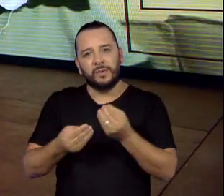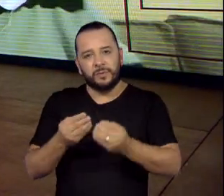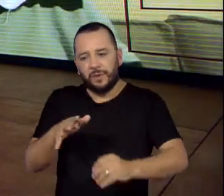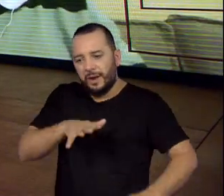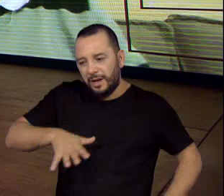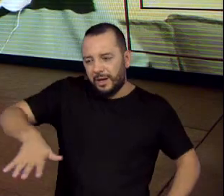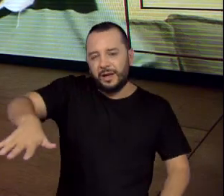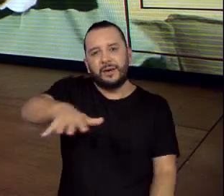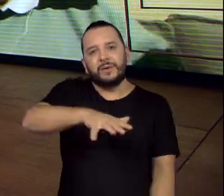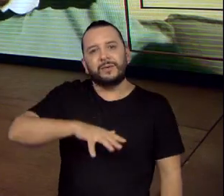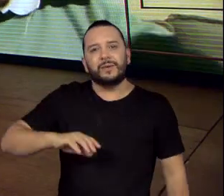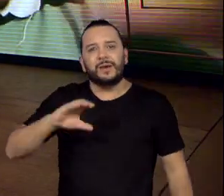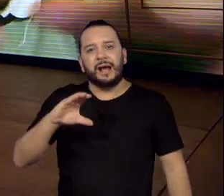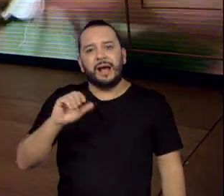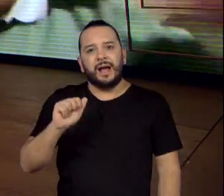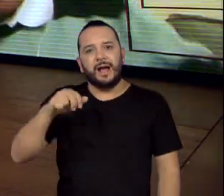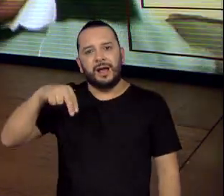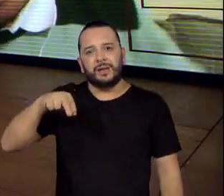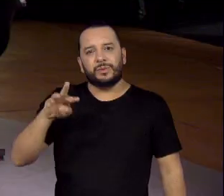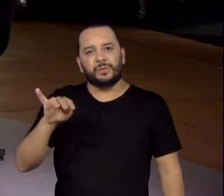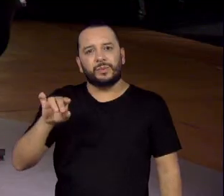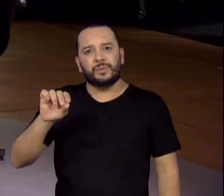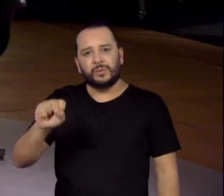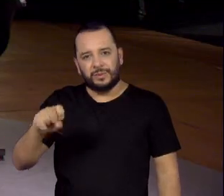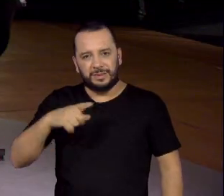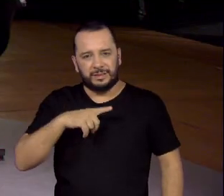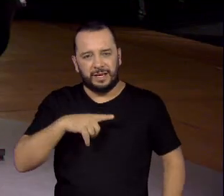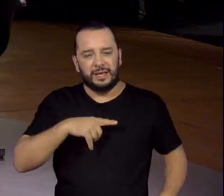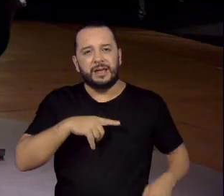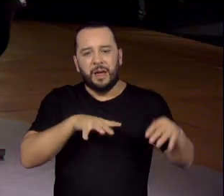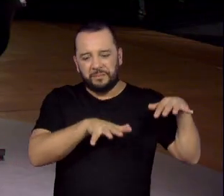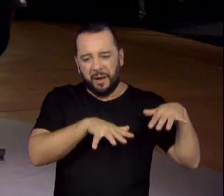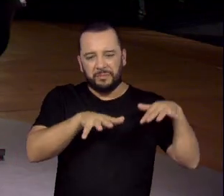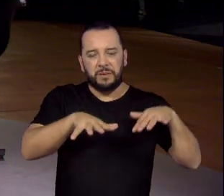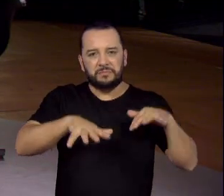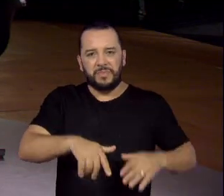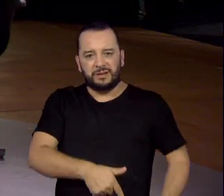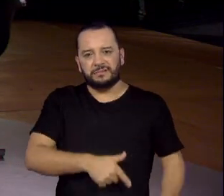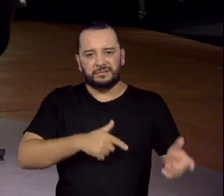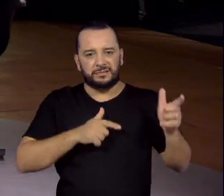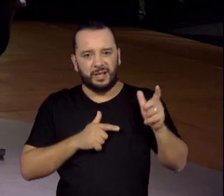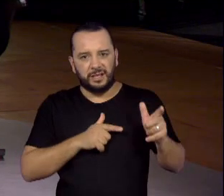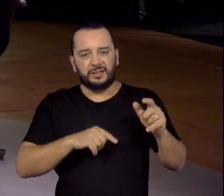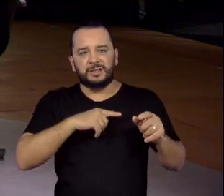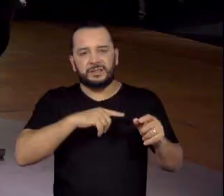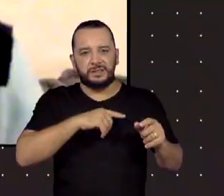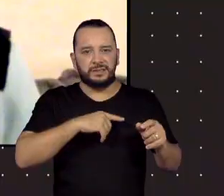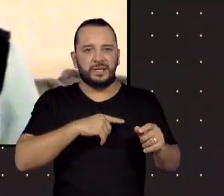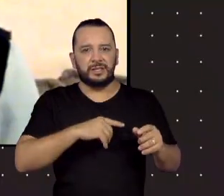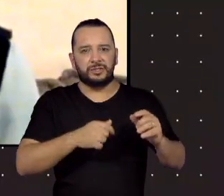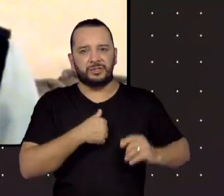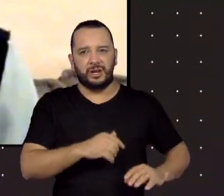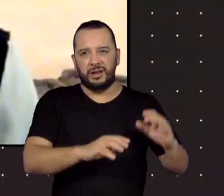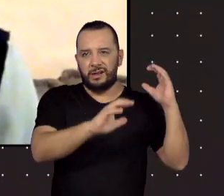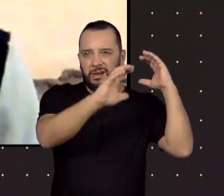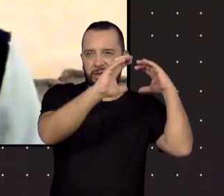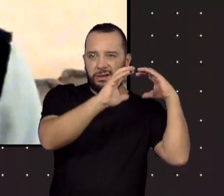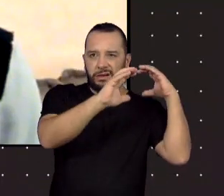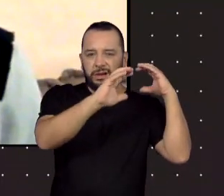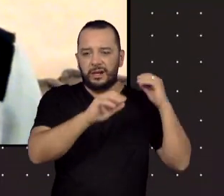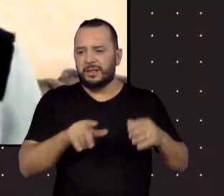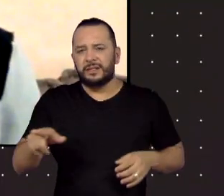por aquele exército imenso, com metralhadoras, fuzis, canhões e bombas, cercando um